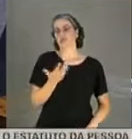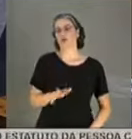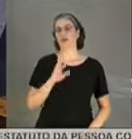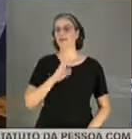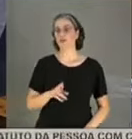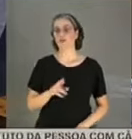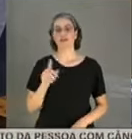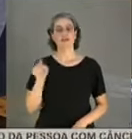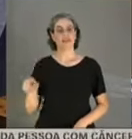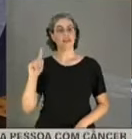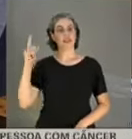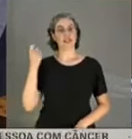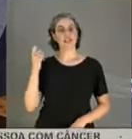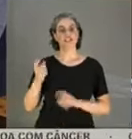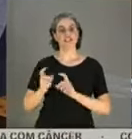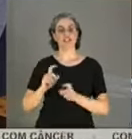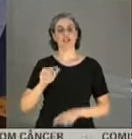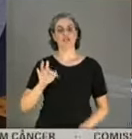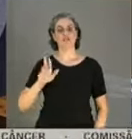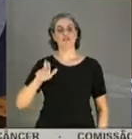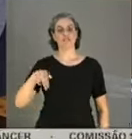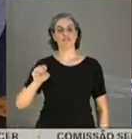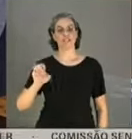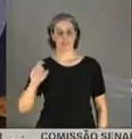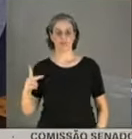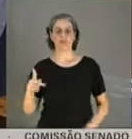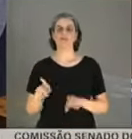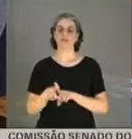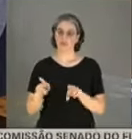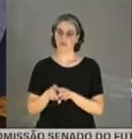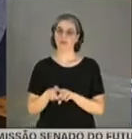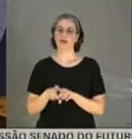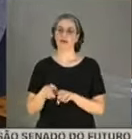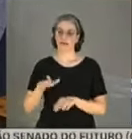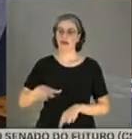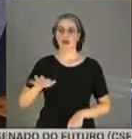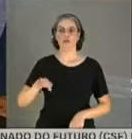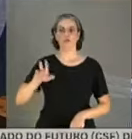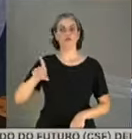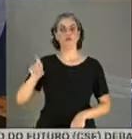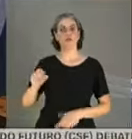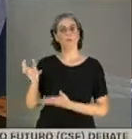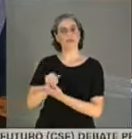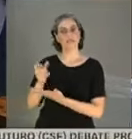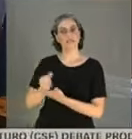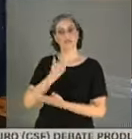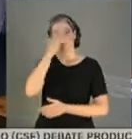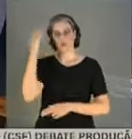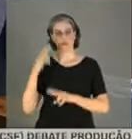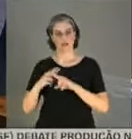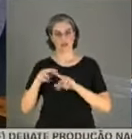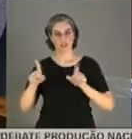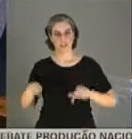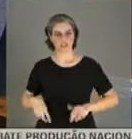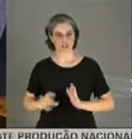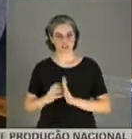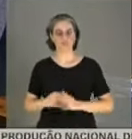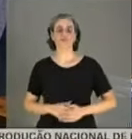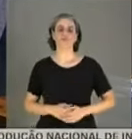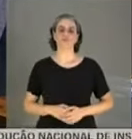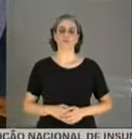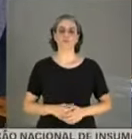é ex-gestor da Funcep, que é também relacionado a fundos de pensão dos funcionários da Caixa Econômica